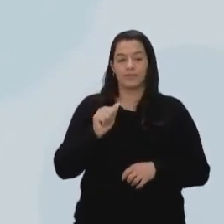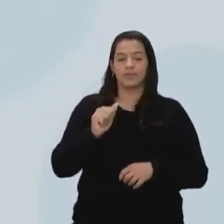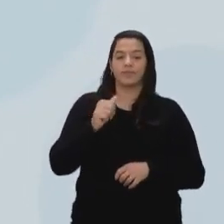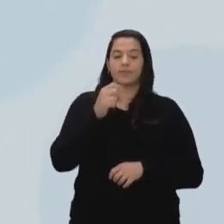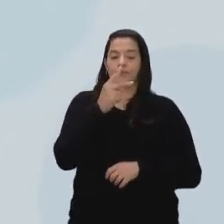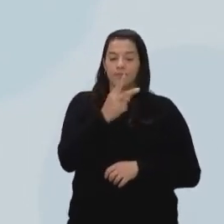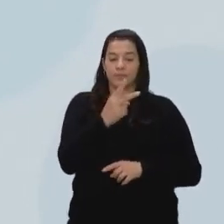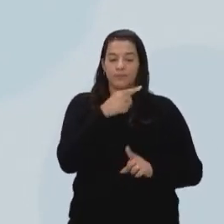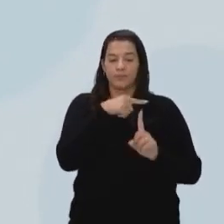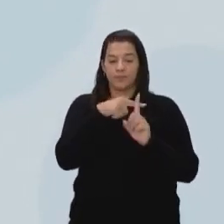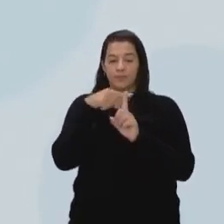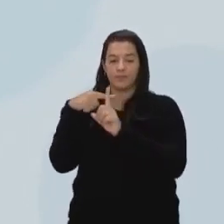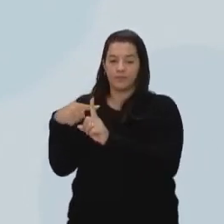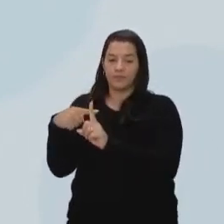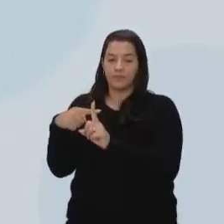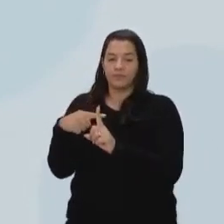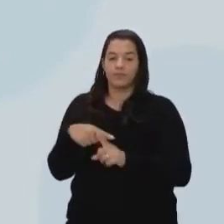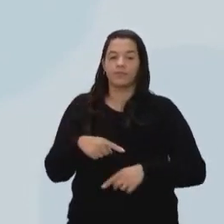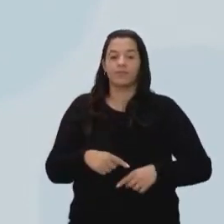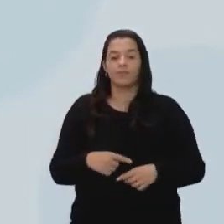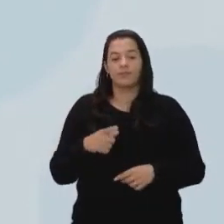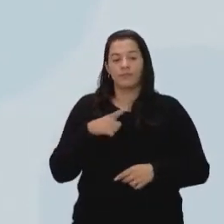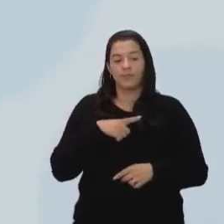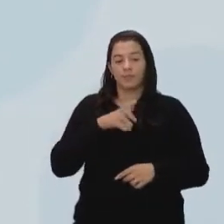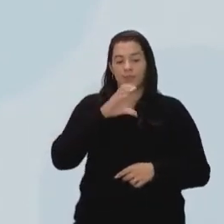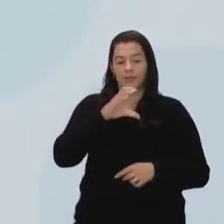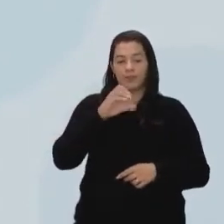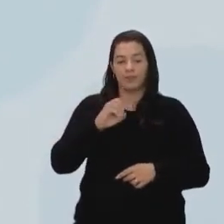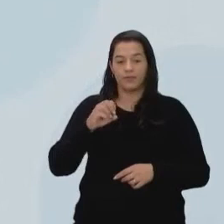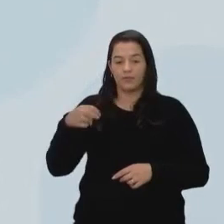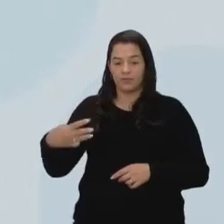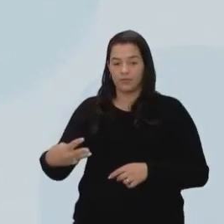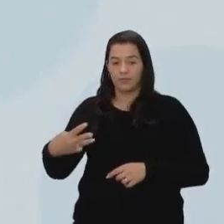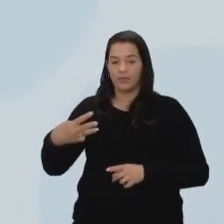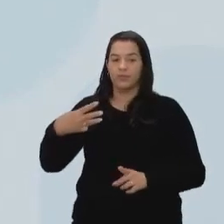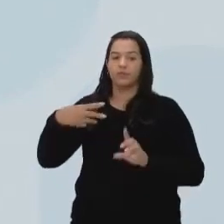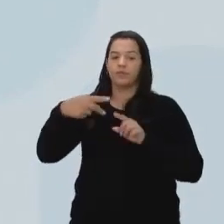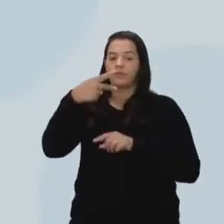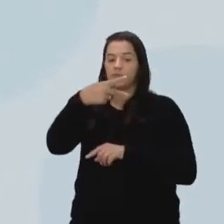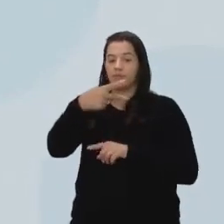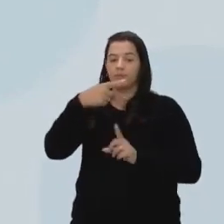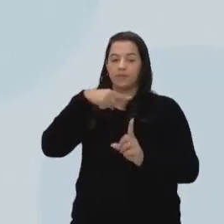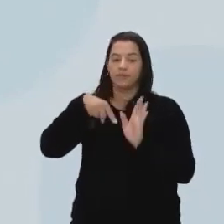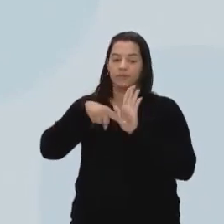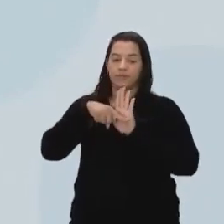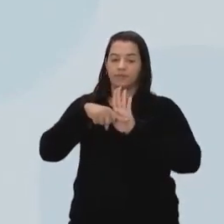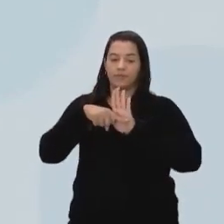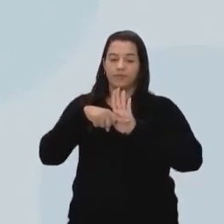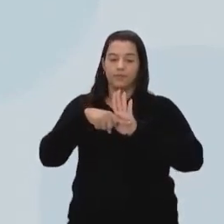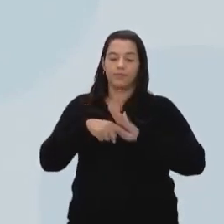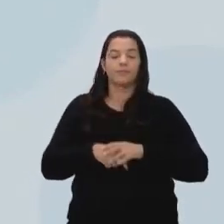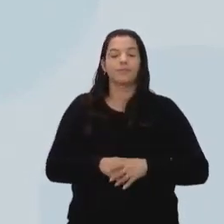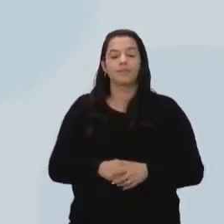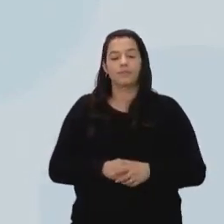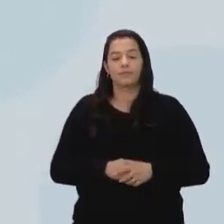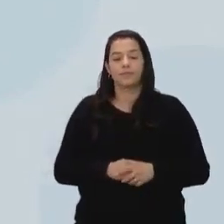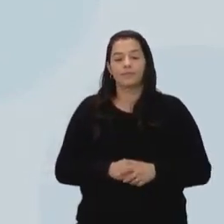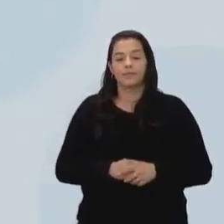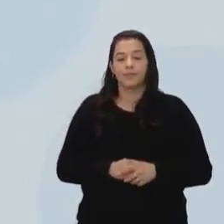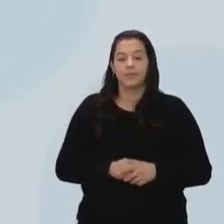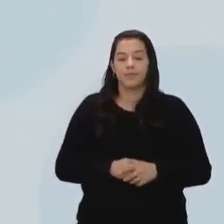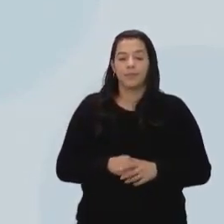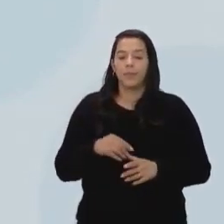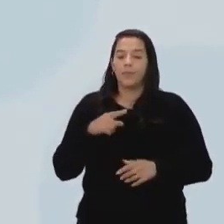Ca2+, e logicamente o CO3, 2 negativo. Esses 2 negativos são